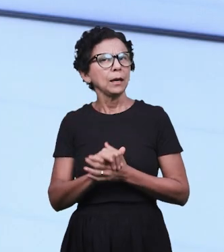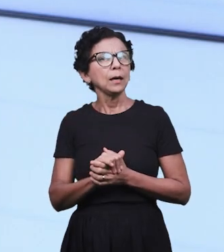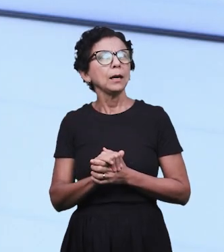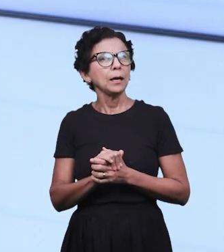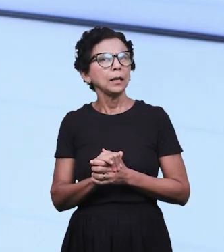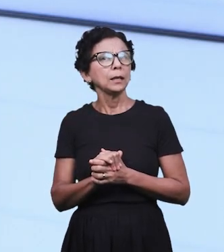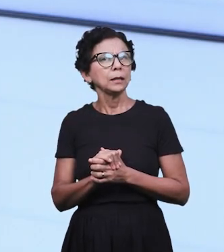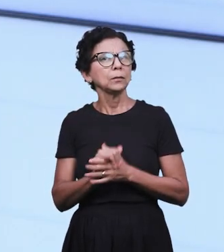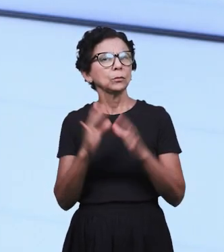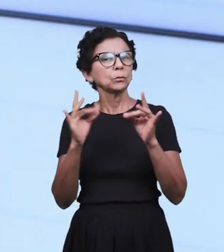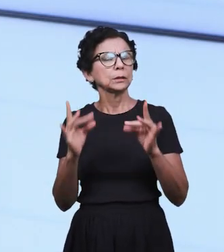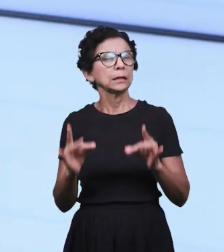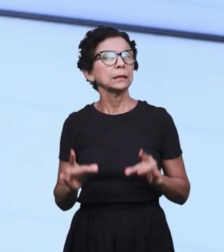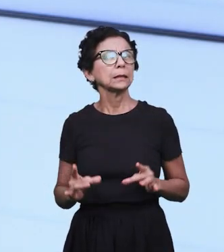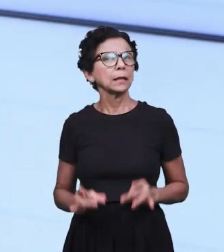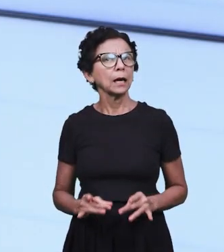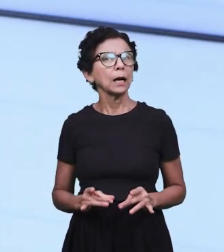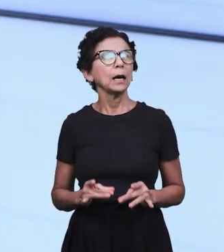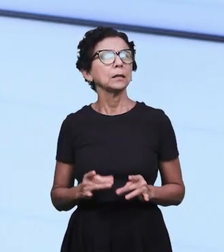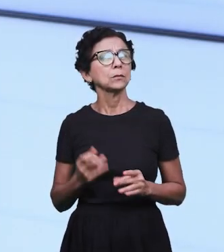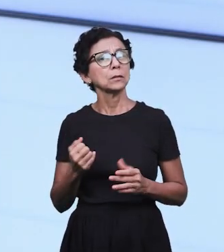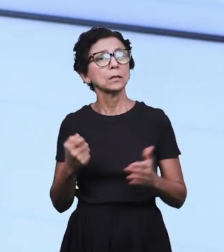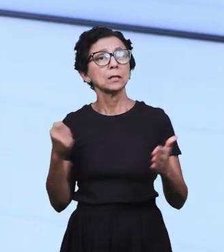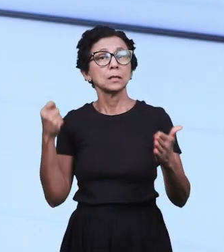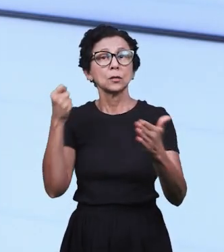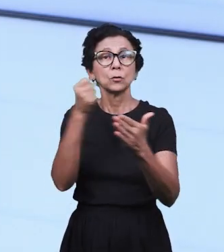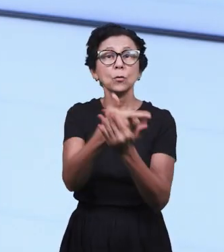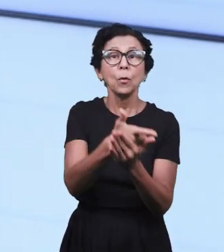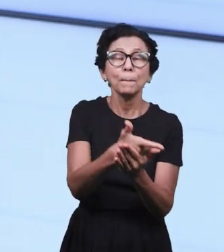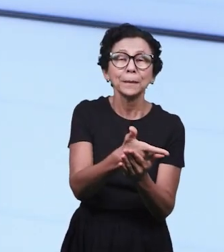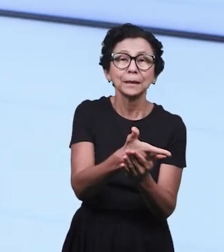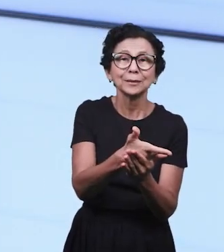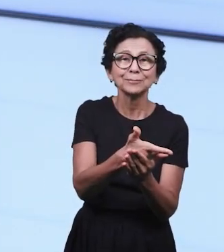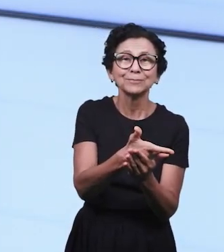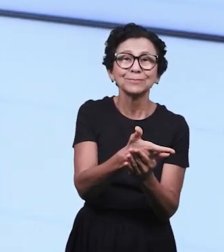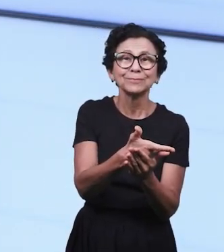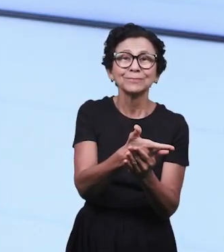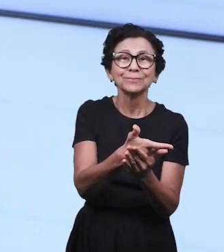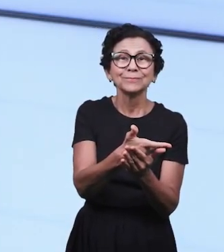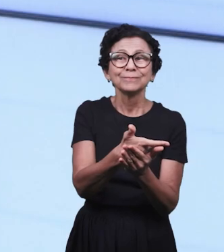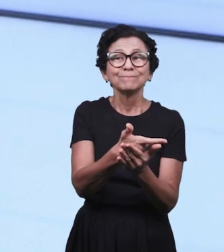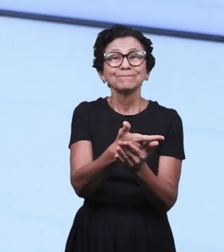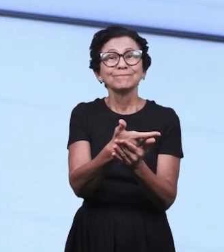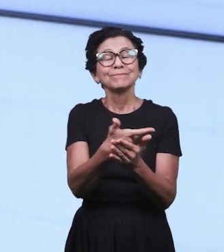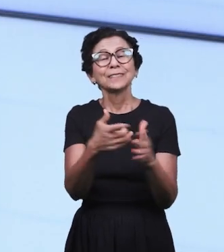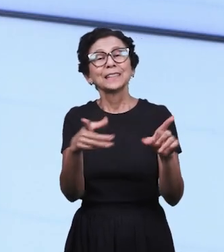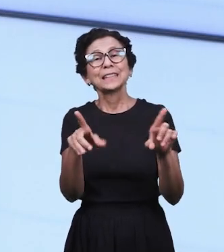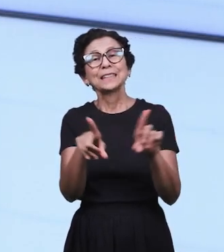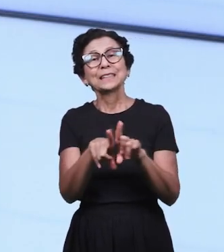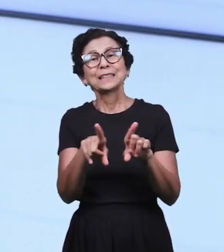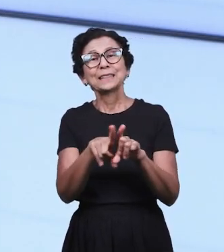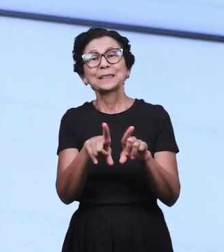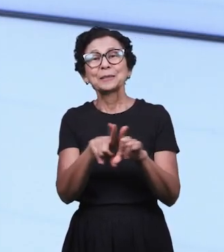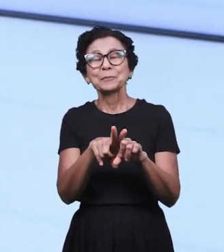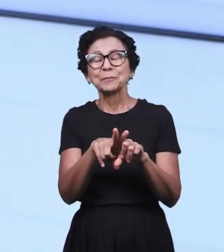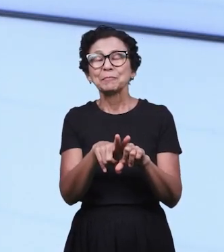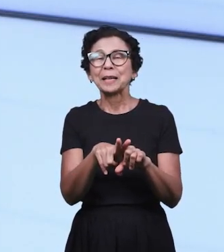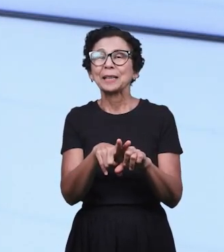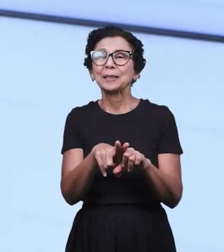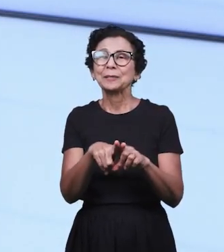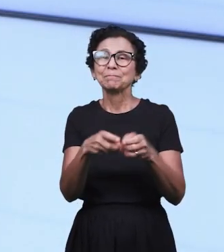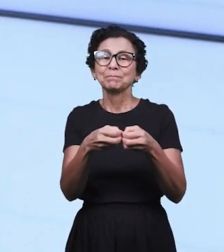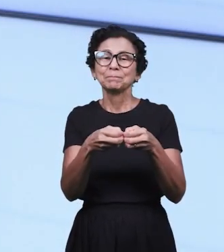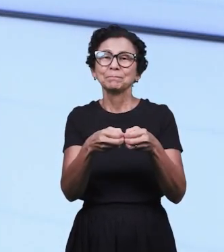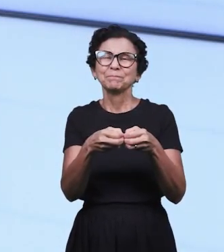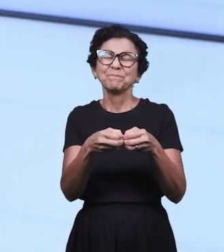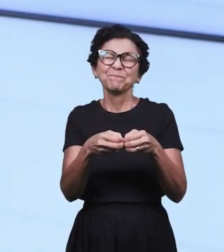não venha comprar o imóvel e junto com ele os ônus daquilo que